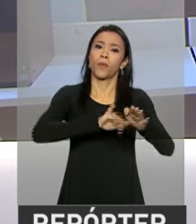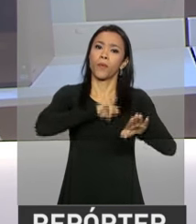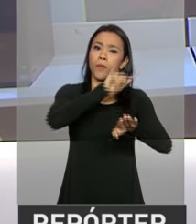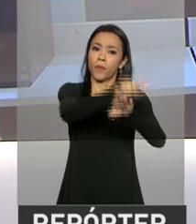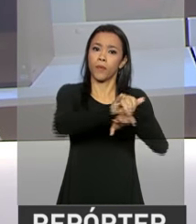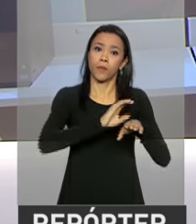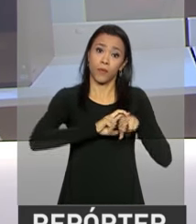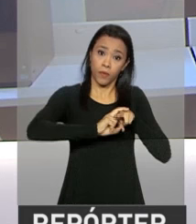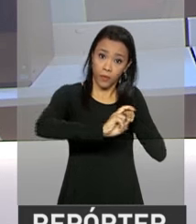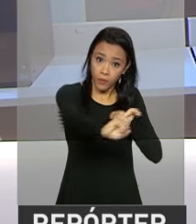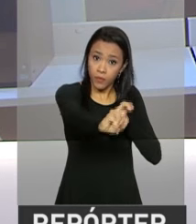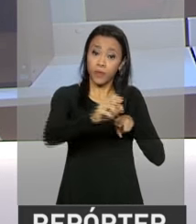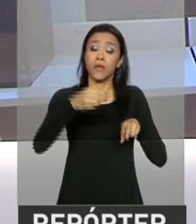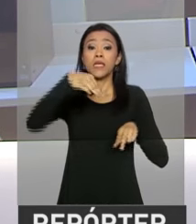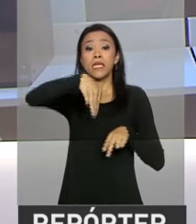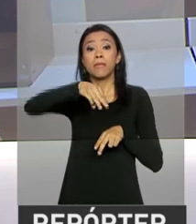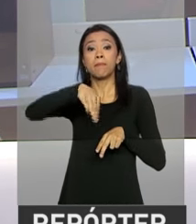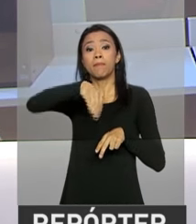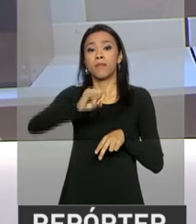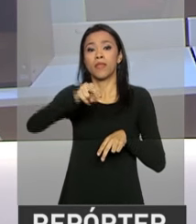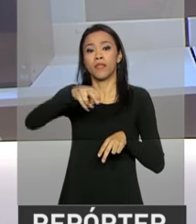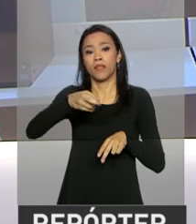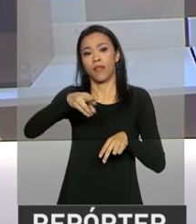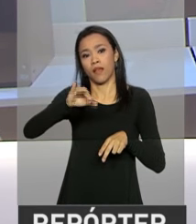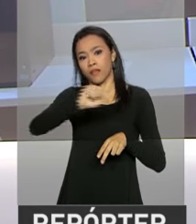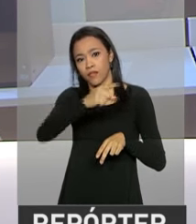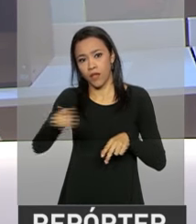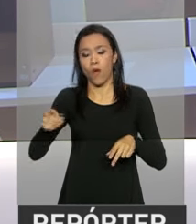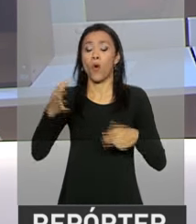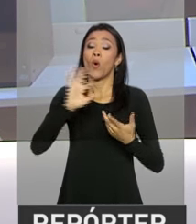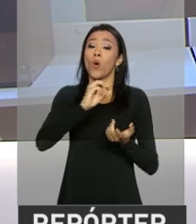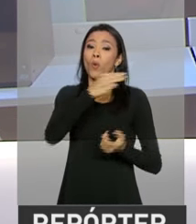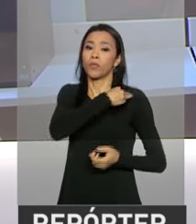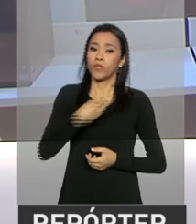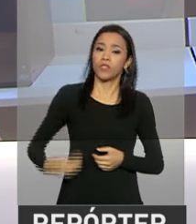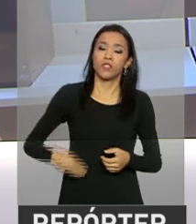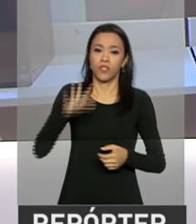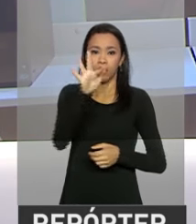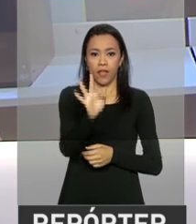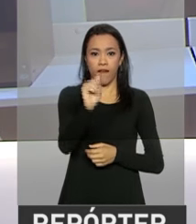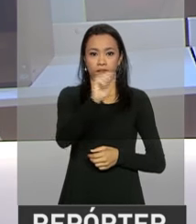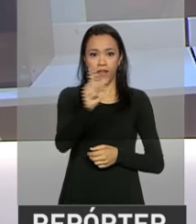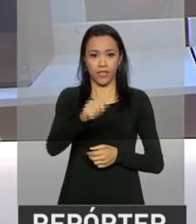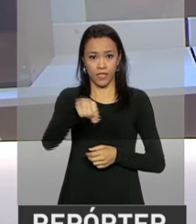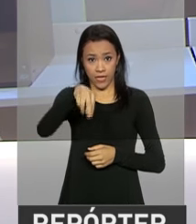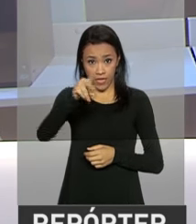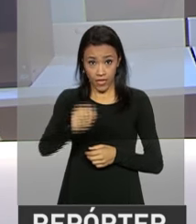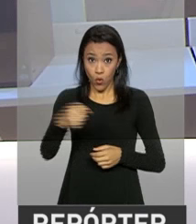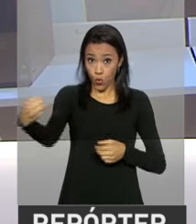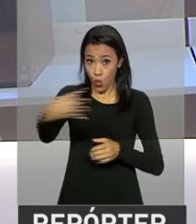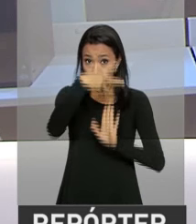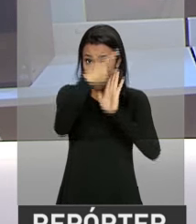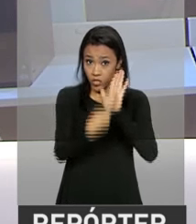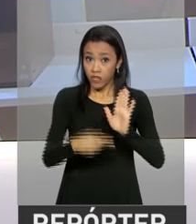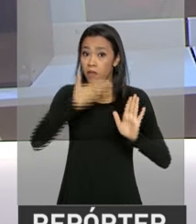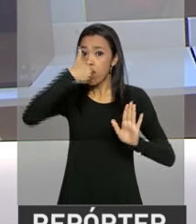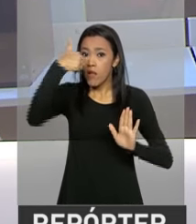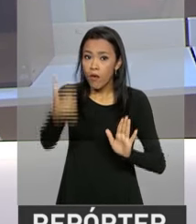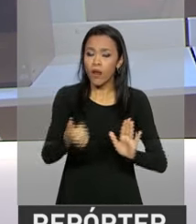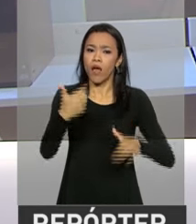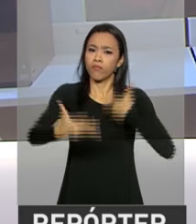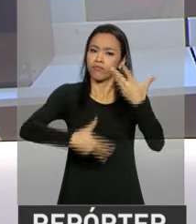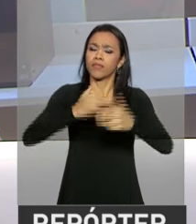ferrovias e mineração. O ministro da Fazenda, Henrique Meirelles, disse que o novo projeto vai desburocratizar e agilizar o setor,